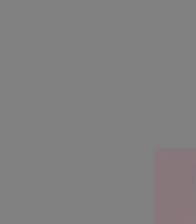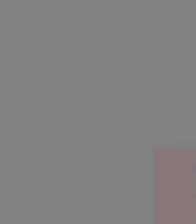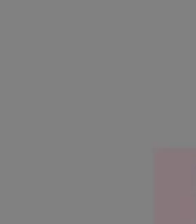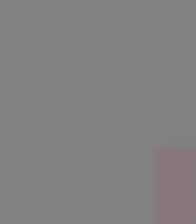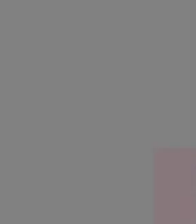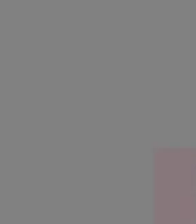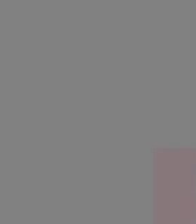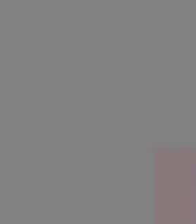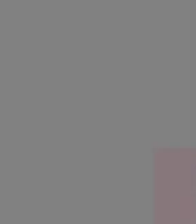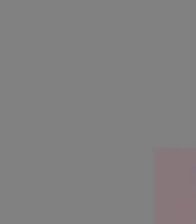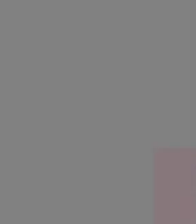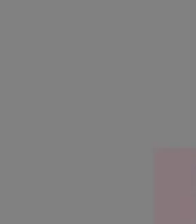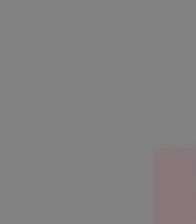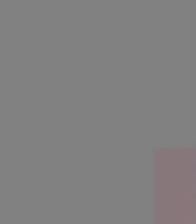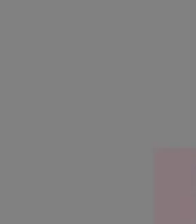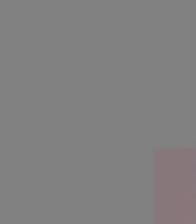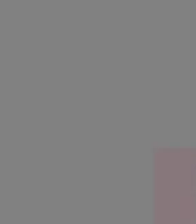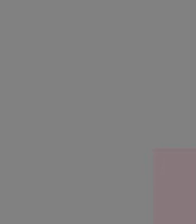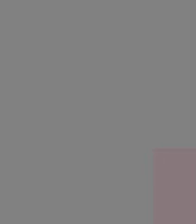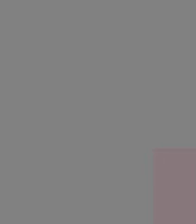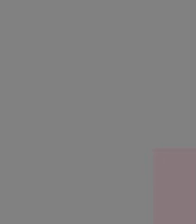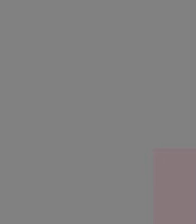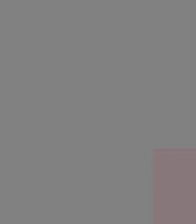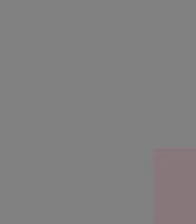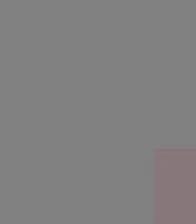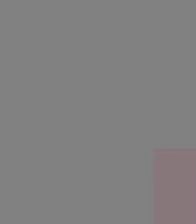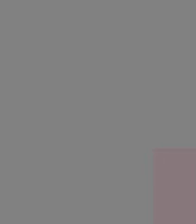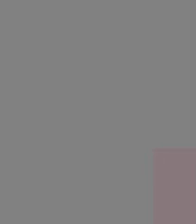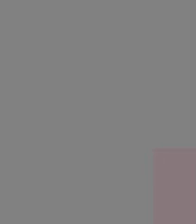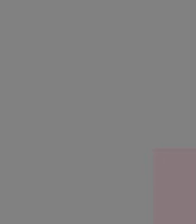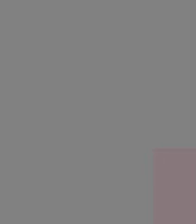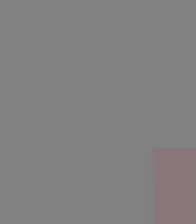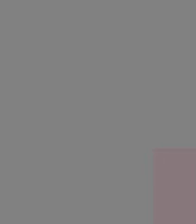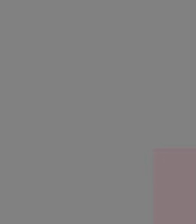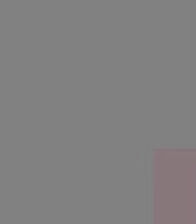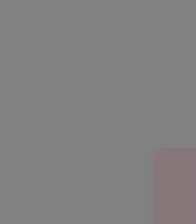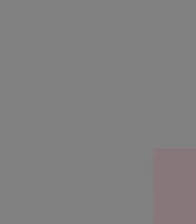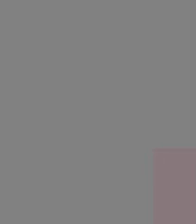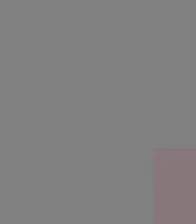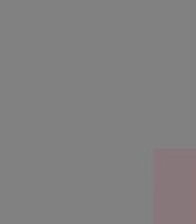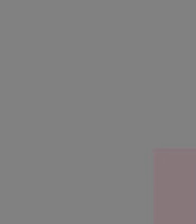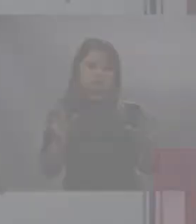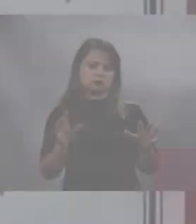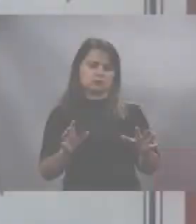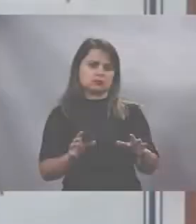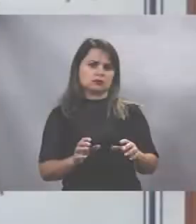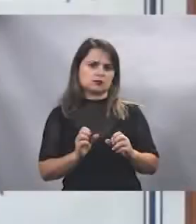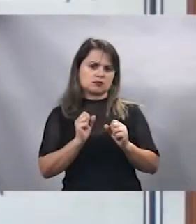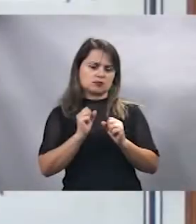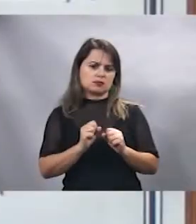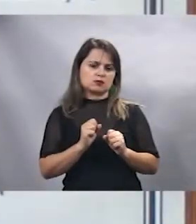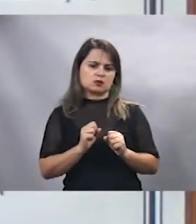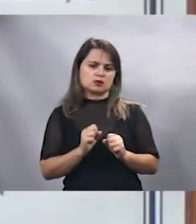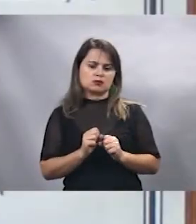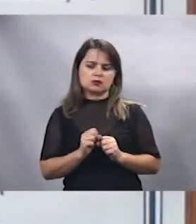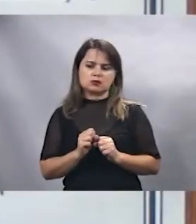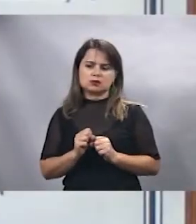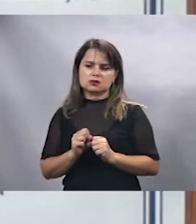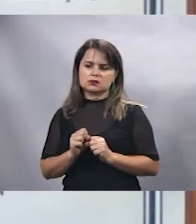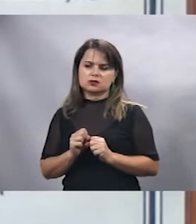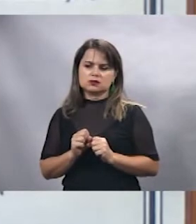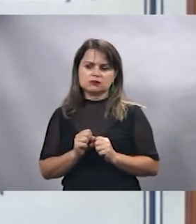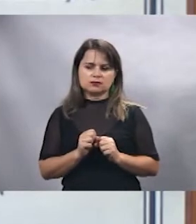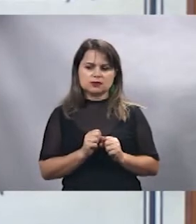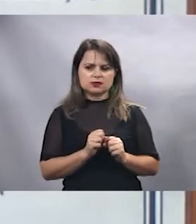de Transparência pública das doações feitas ao poder executivo Municipal o vereador usou a Tribuna na verdade